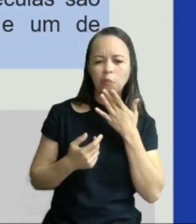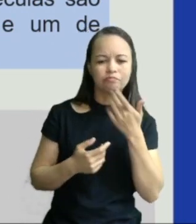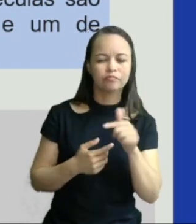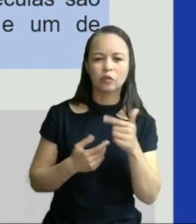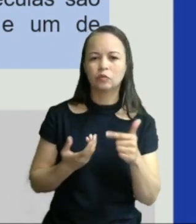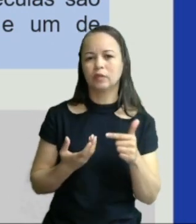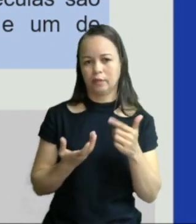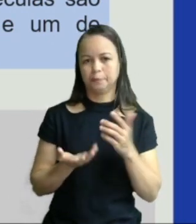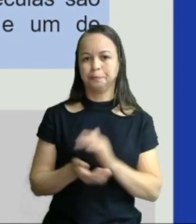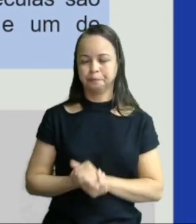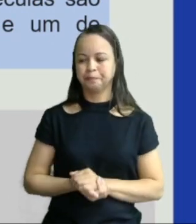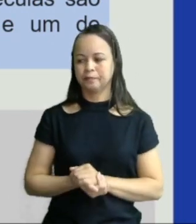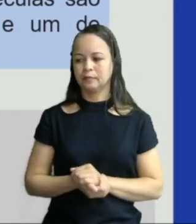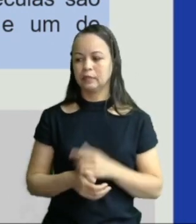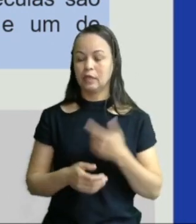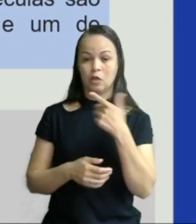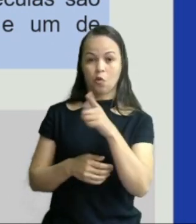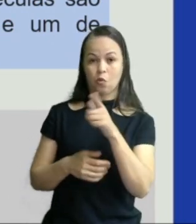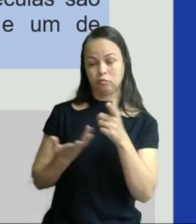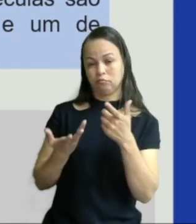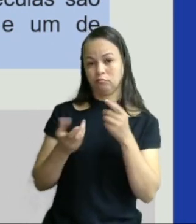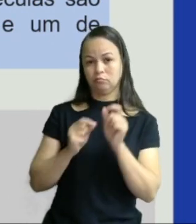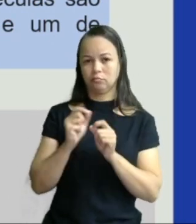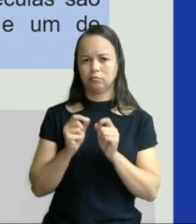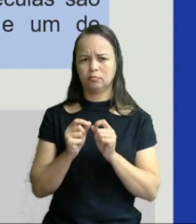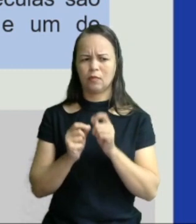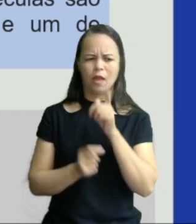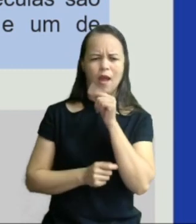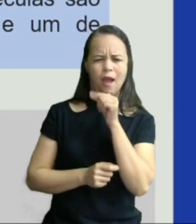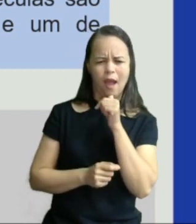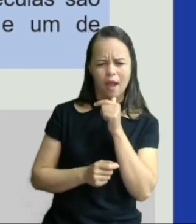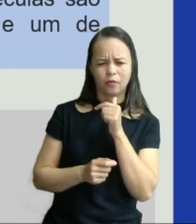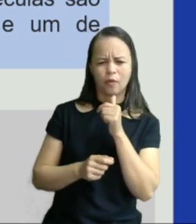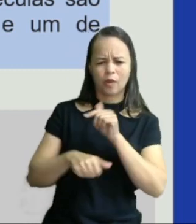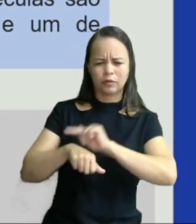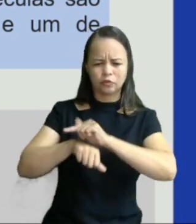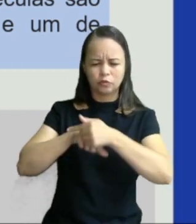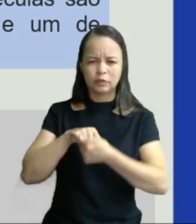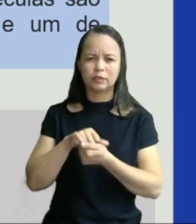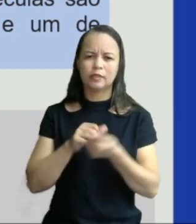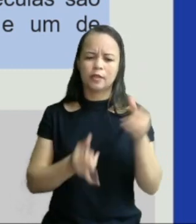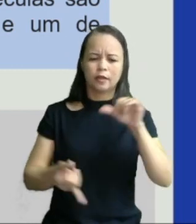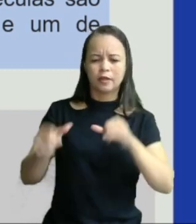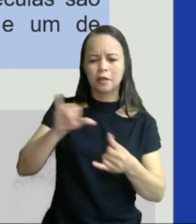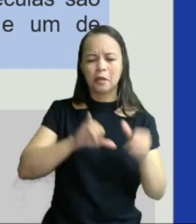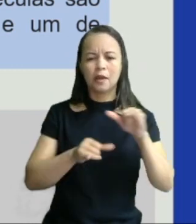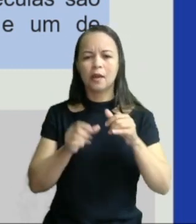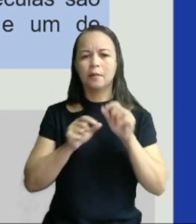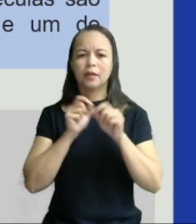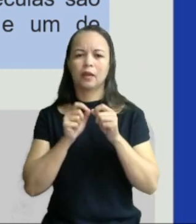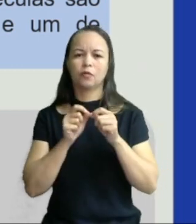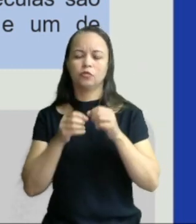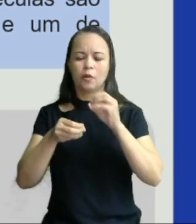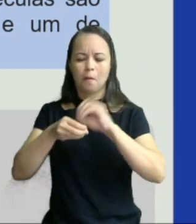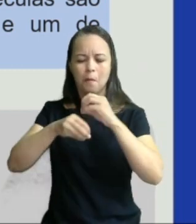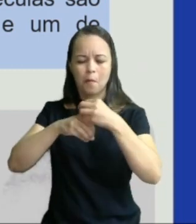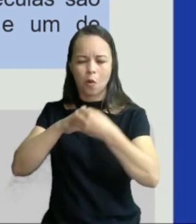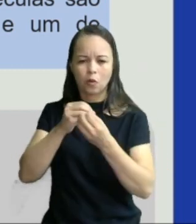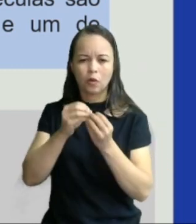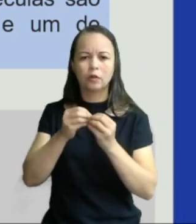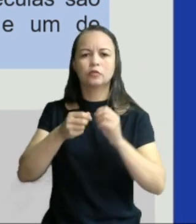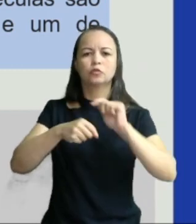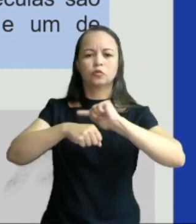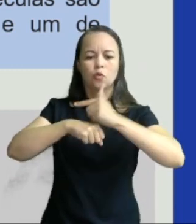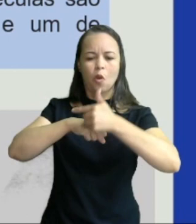lugar, em outra fonte, na verdade, água é uma substância química cujas moléculas são formadas por 2